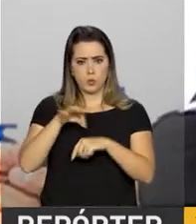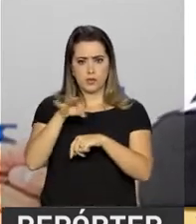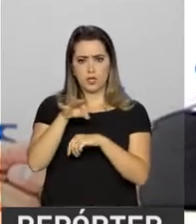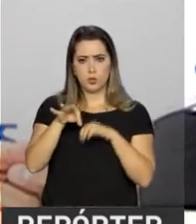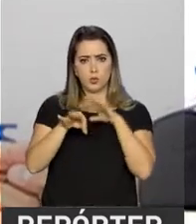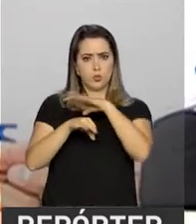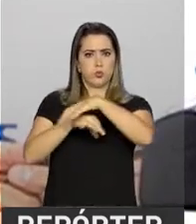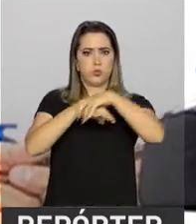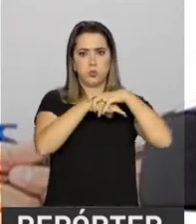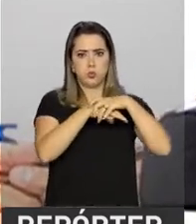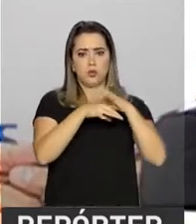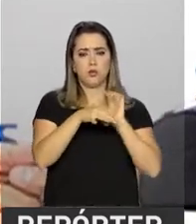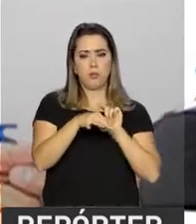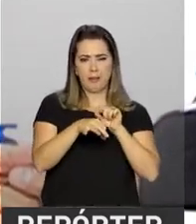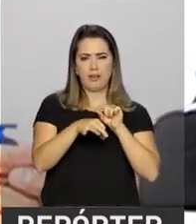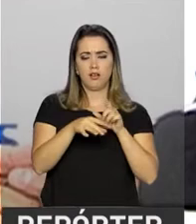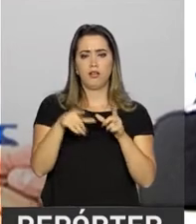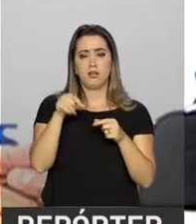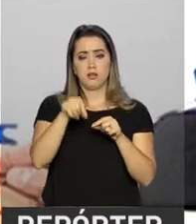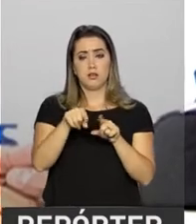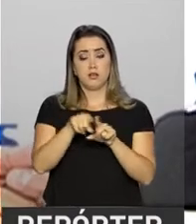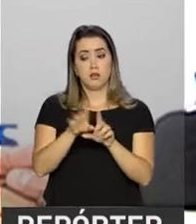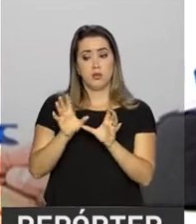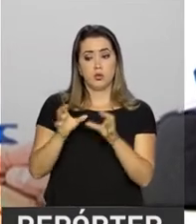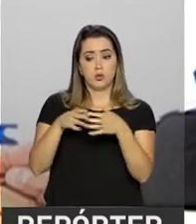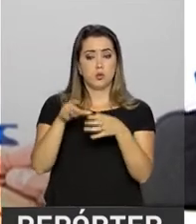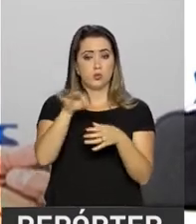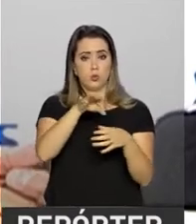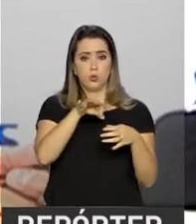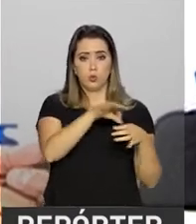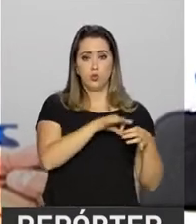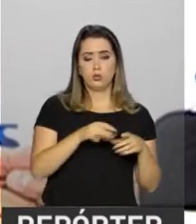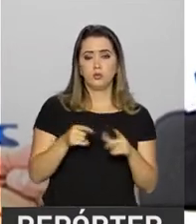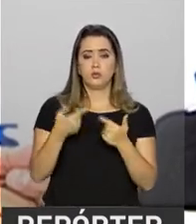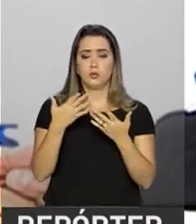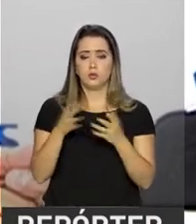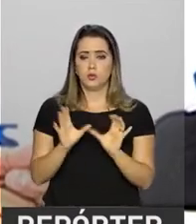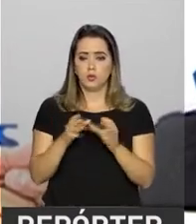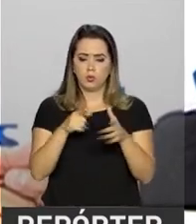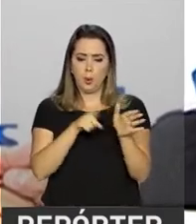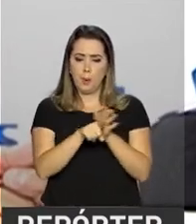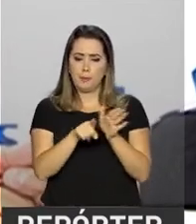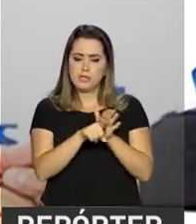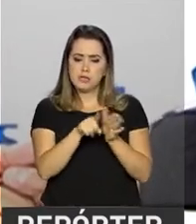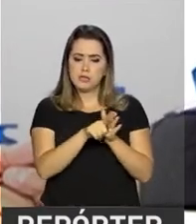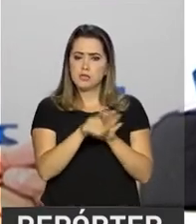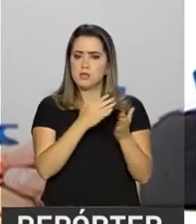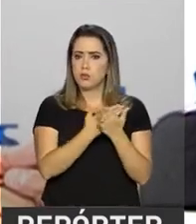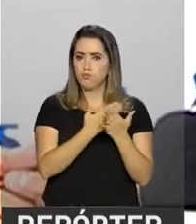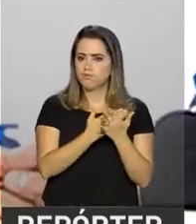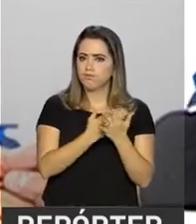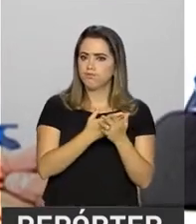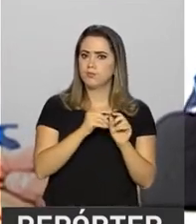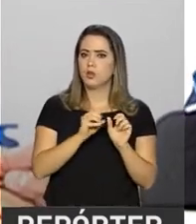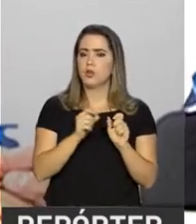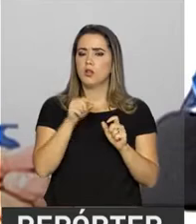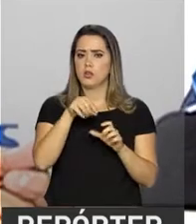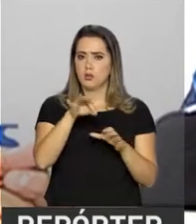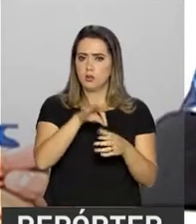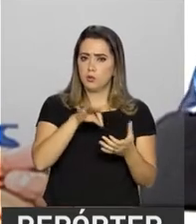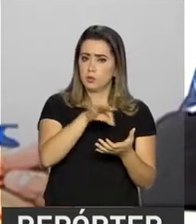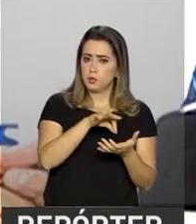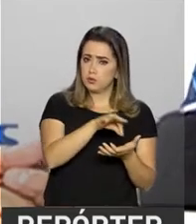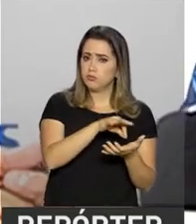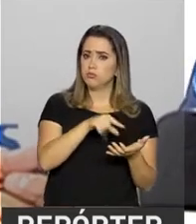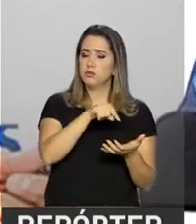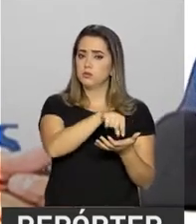nós vamos pegar esse parte desse mosquito e constituir um uma colônia e